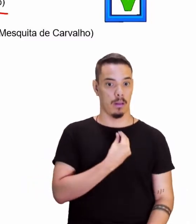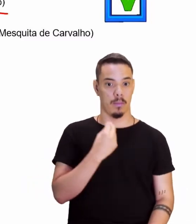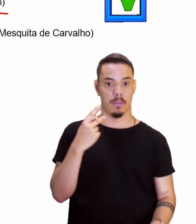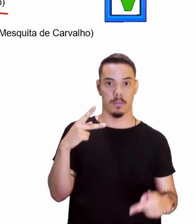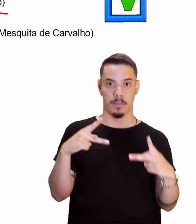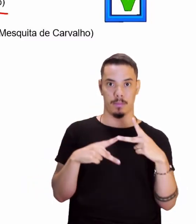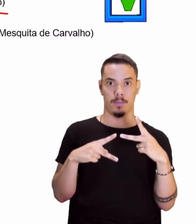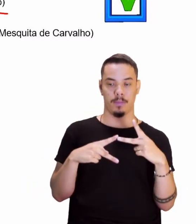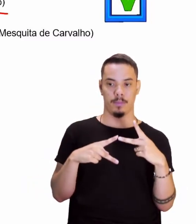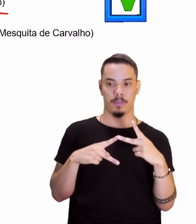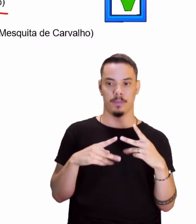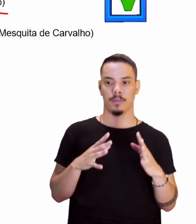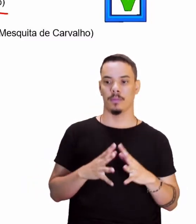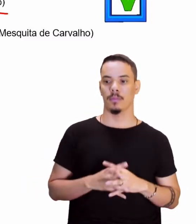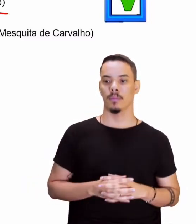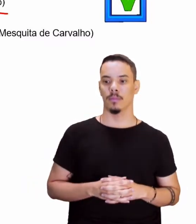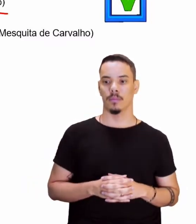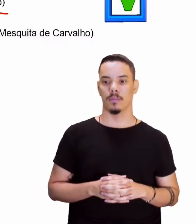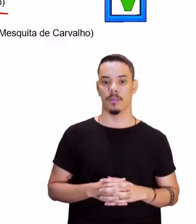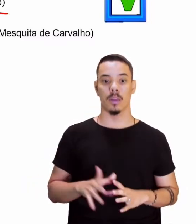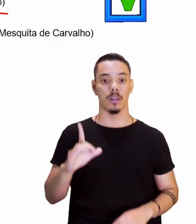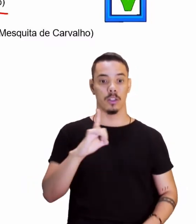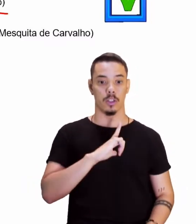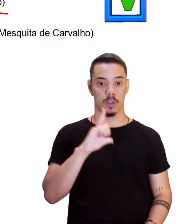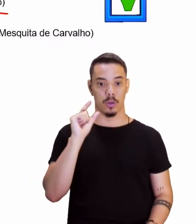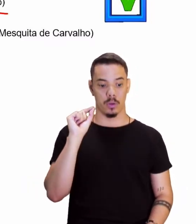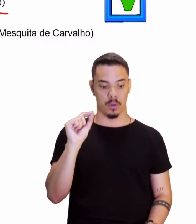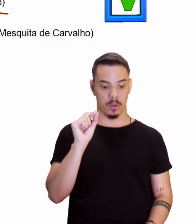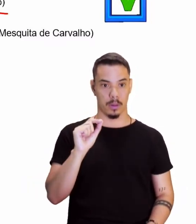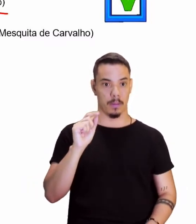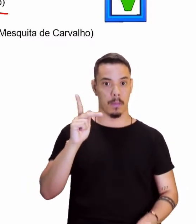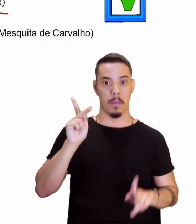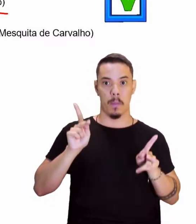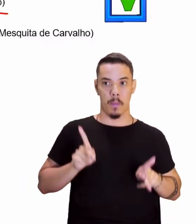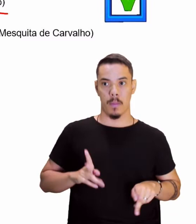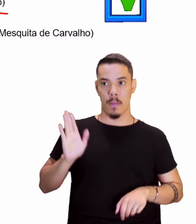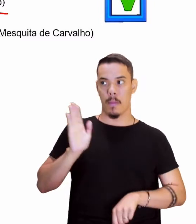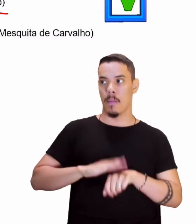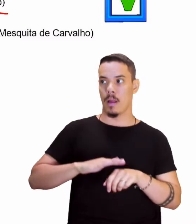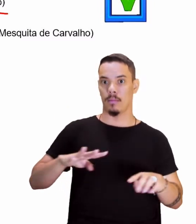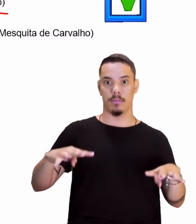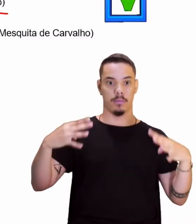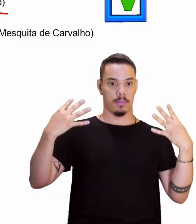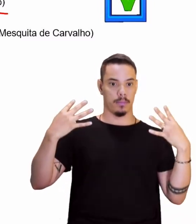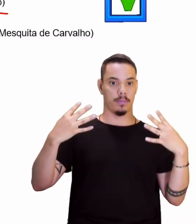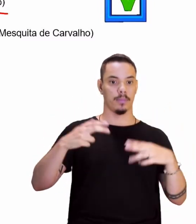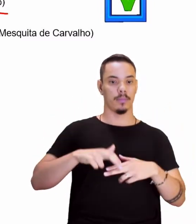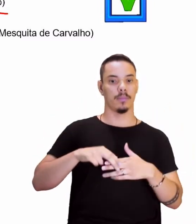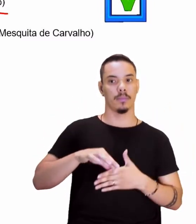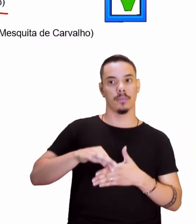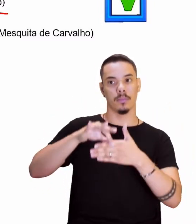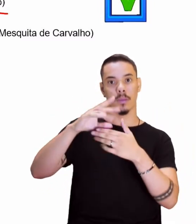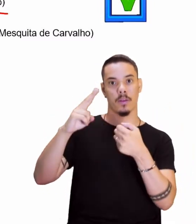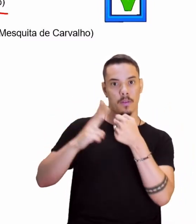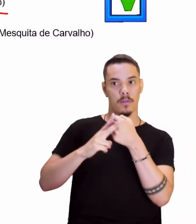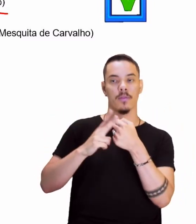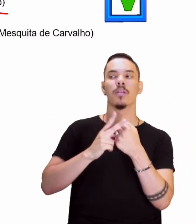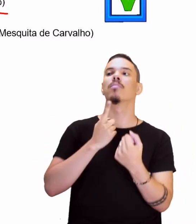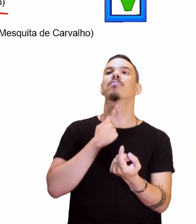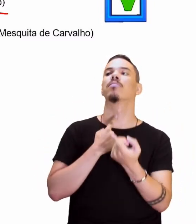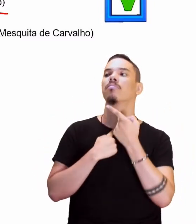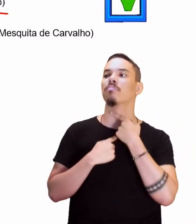Beleza? A uma aspirava a quê? A uma posição mais brilhante. Então, o verbo almejar no sentido de